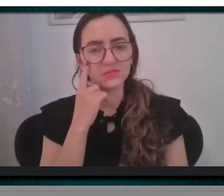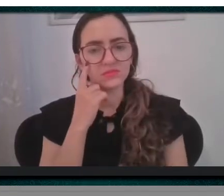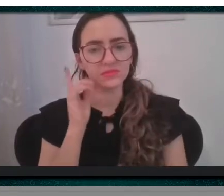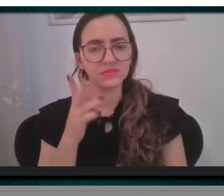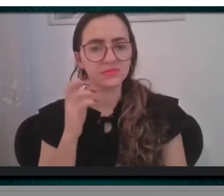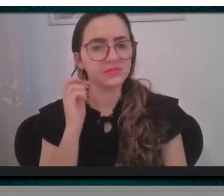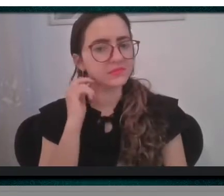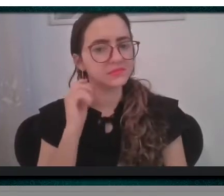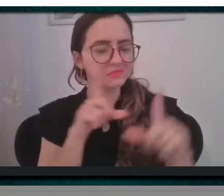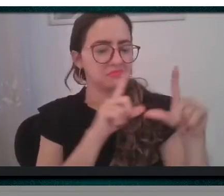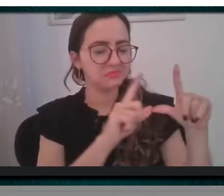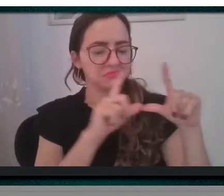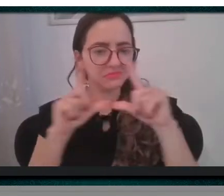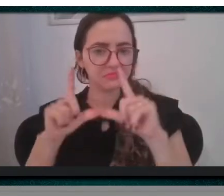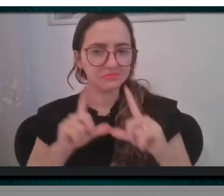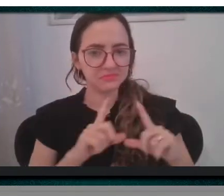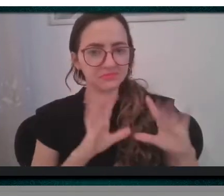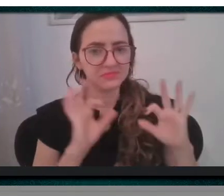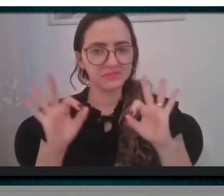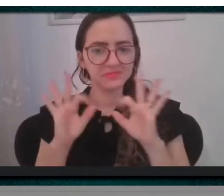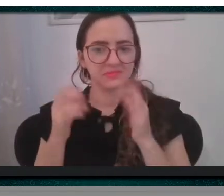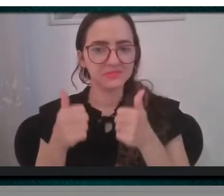aí, né? Porque é importante.